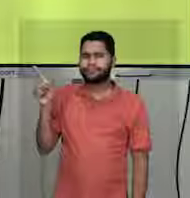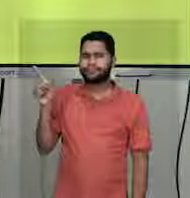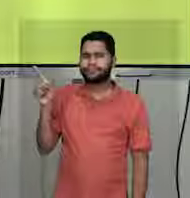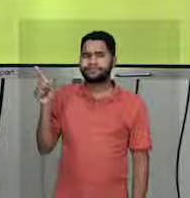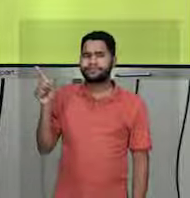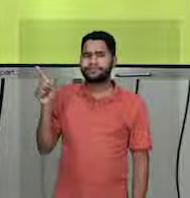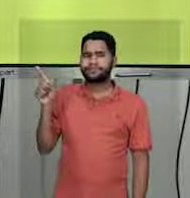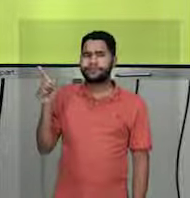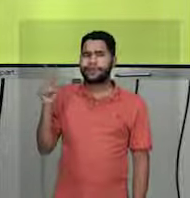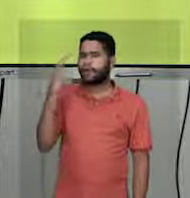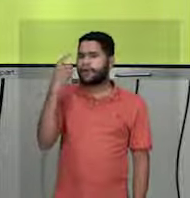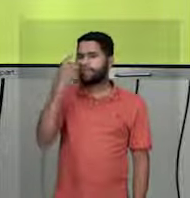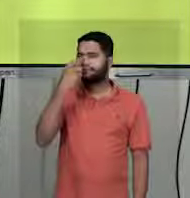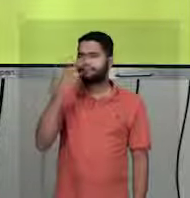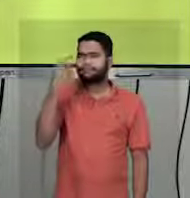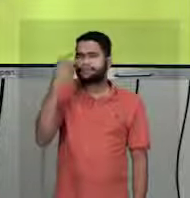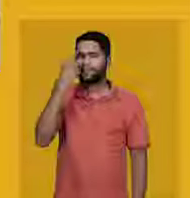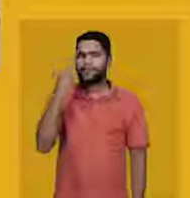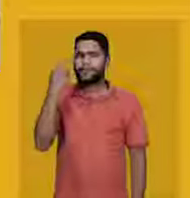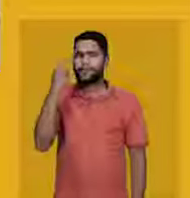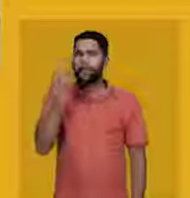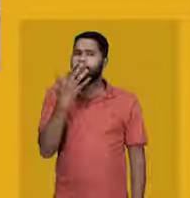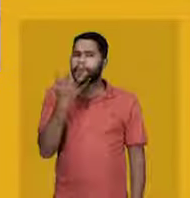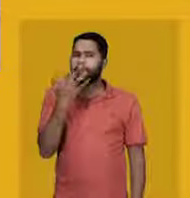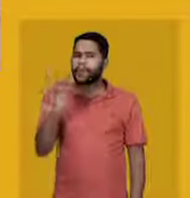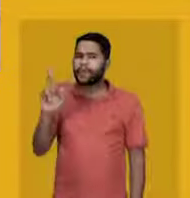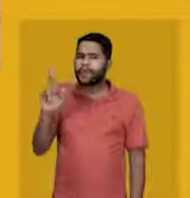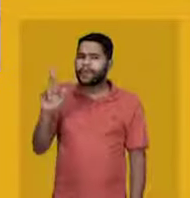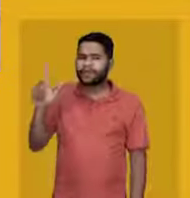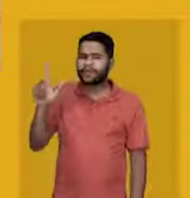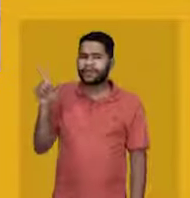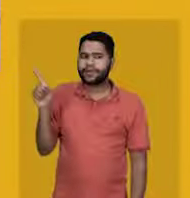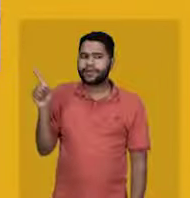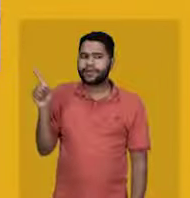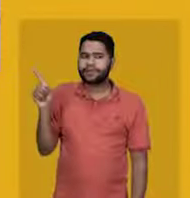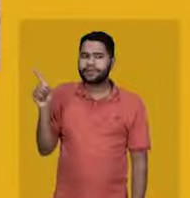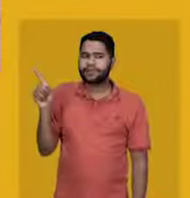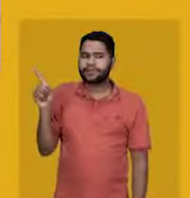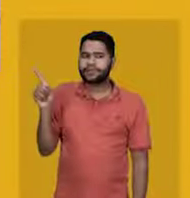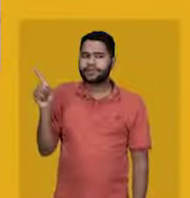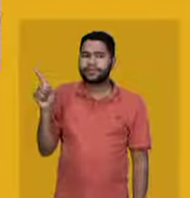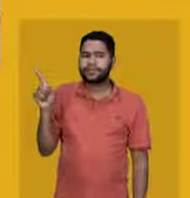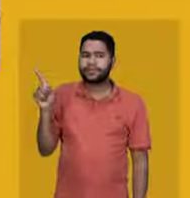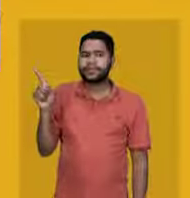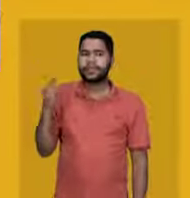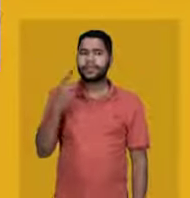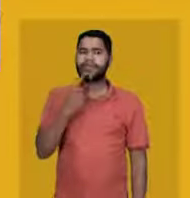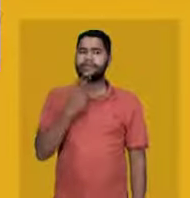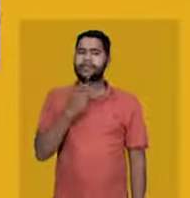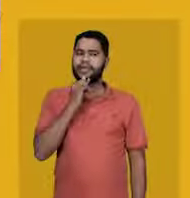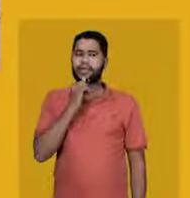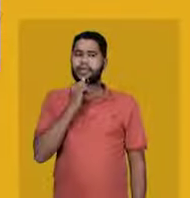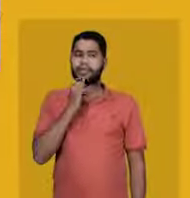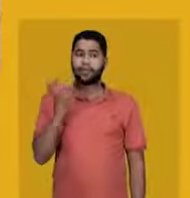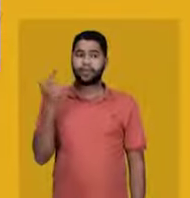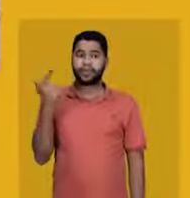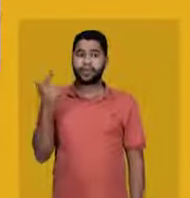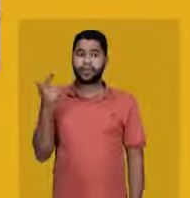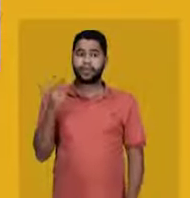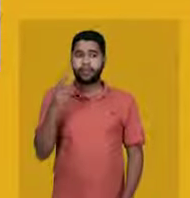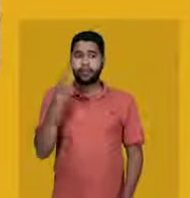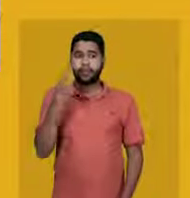aqui na pupila que está opaco, que não está translúcido. Quando você olha a pupila de uma pessoa que não tem essa patologia, você